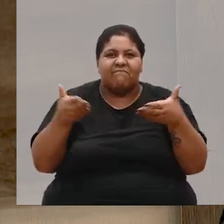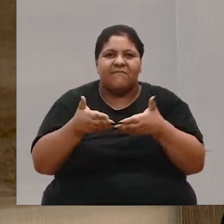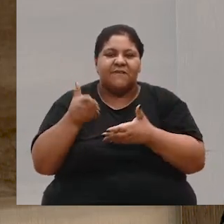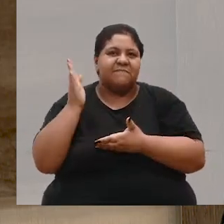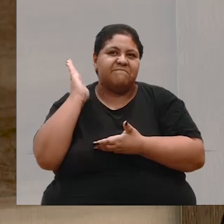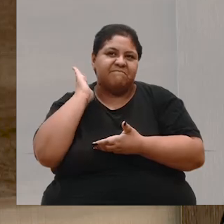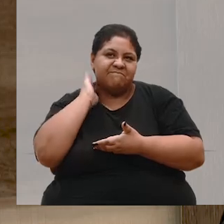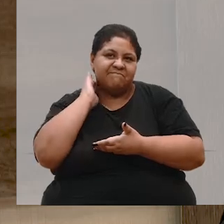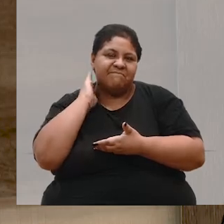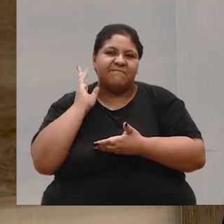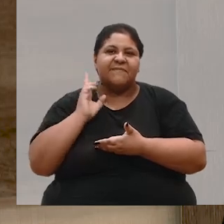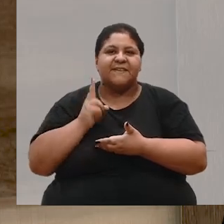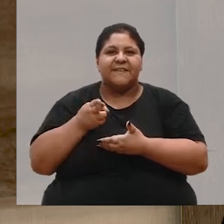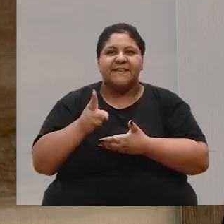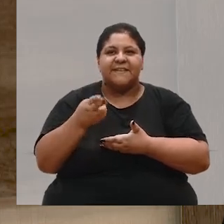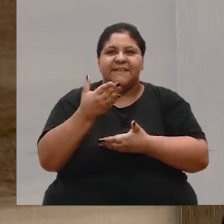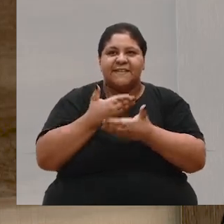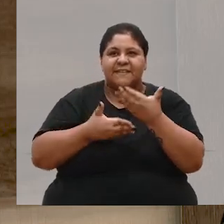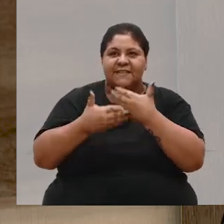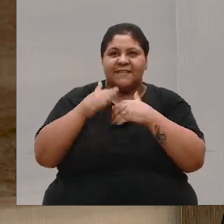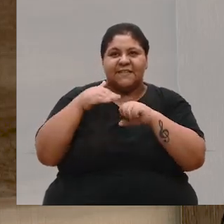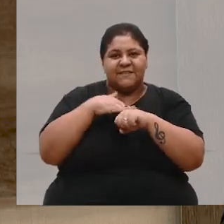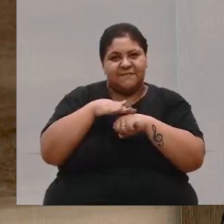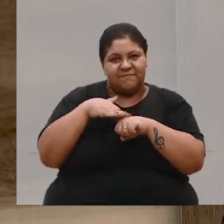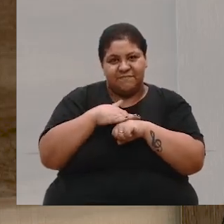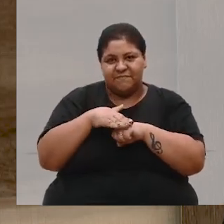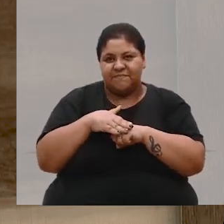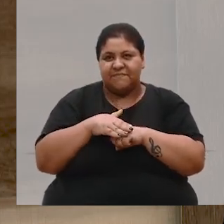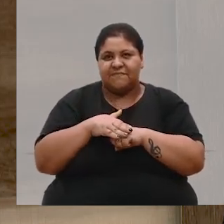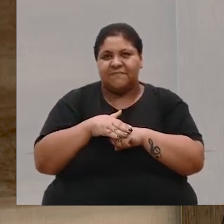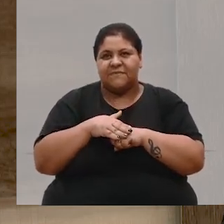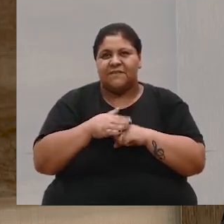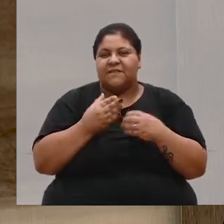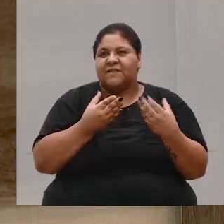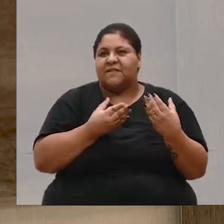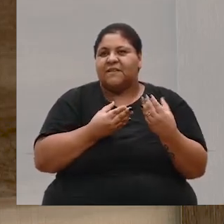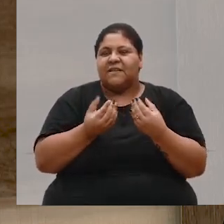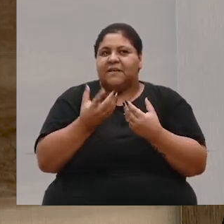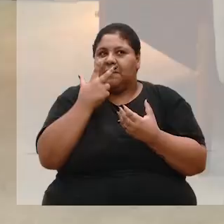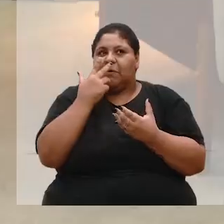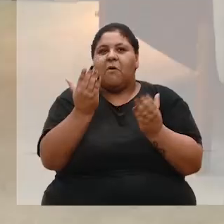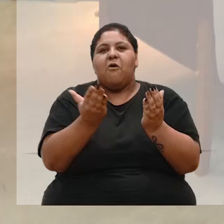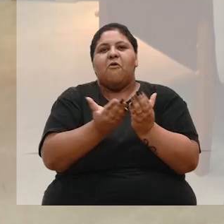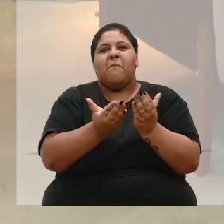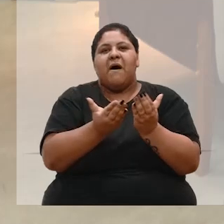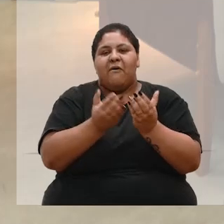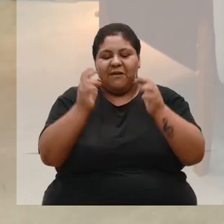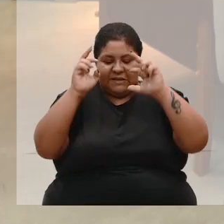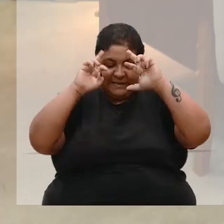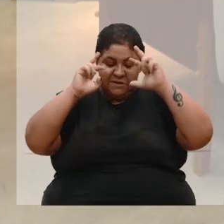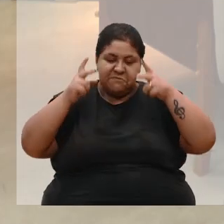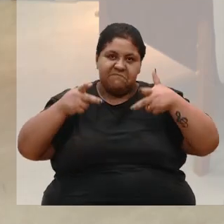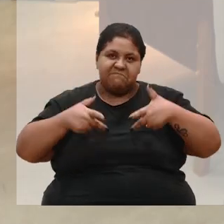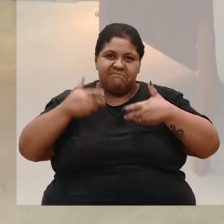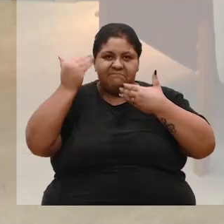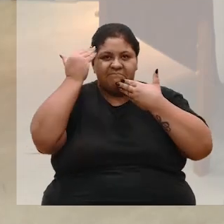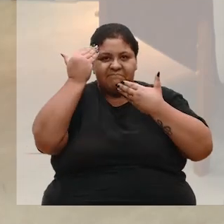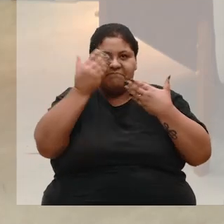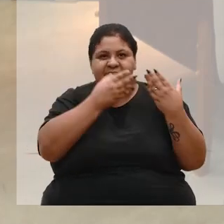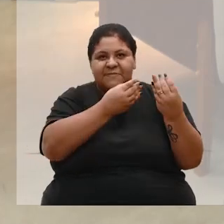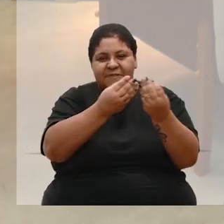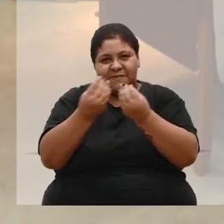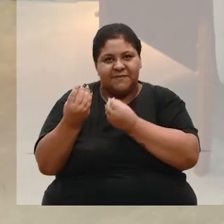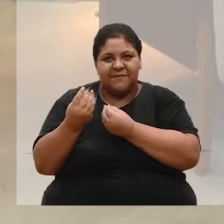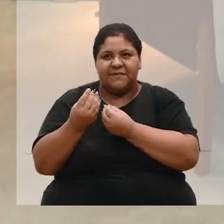bate-papo, como sempre, e todas as conversas contigo, são, em última análise, uma aula de ser humano. Uhum. Então, te agradeço muito mesmo,